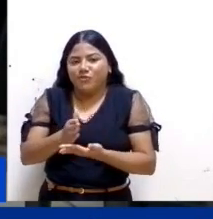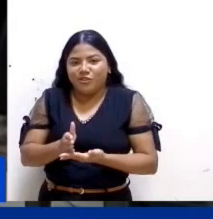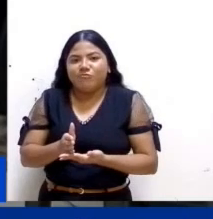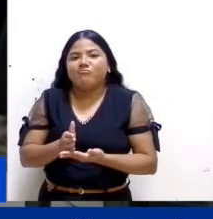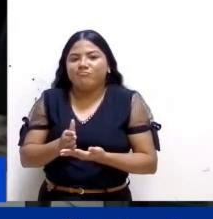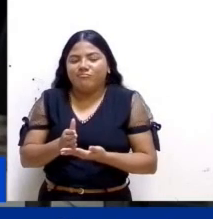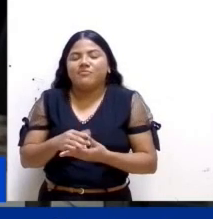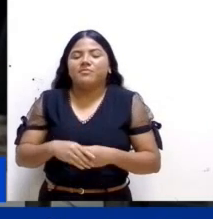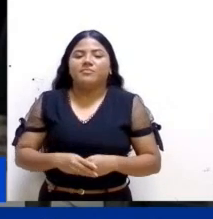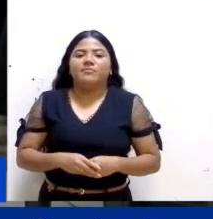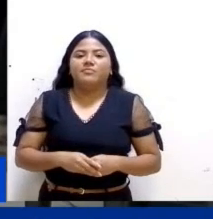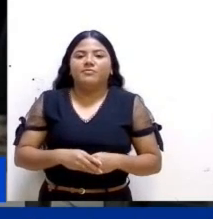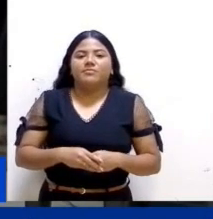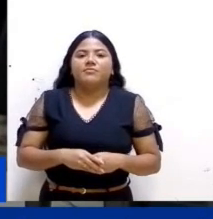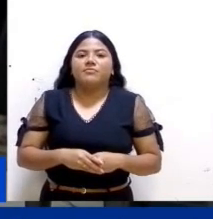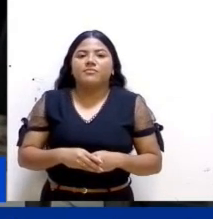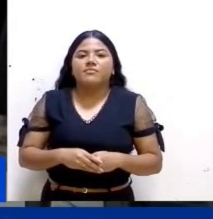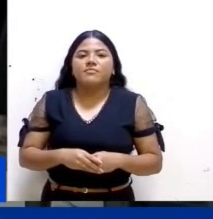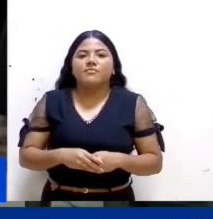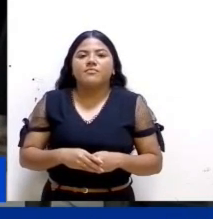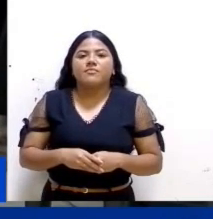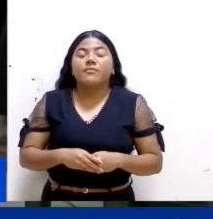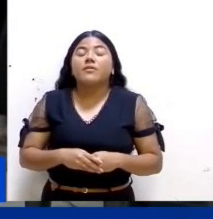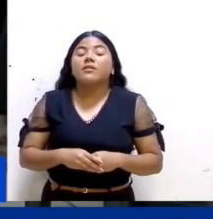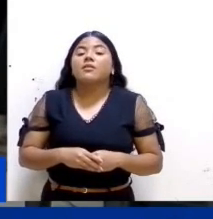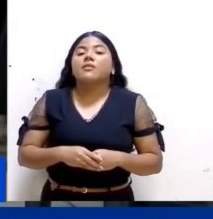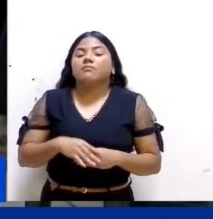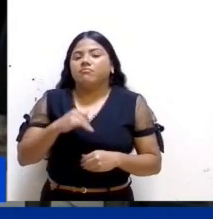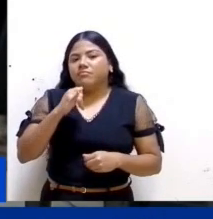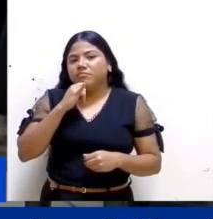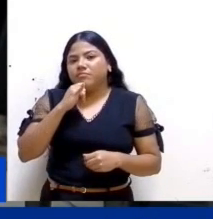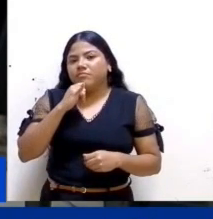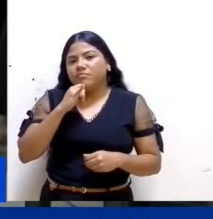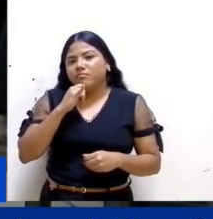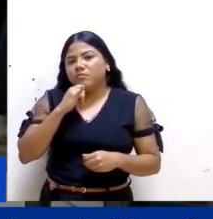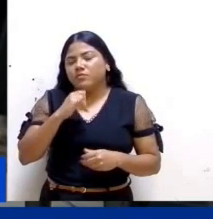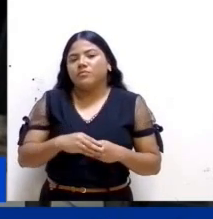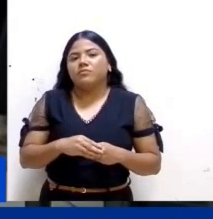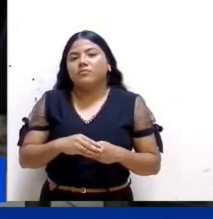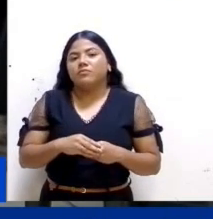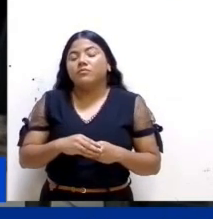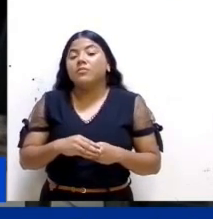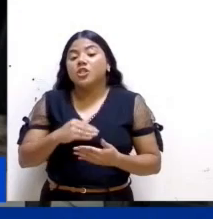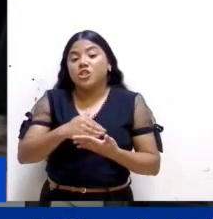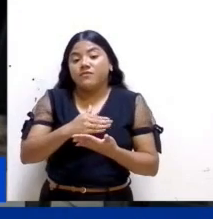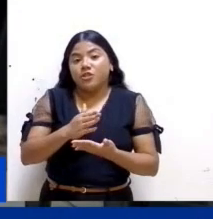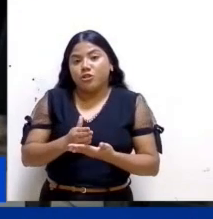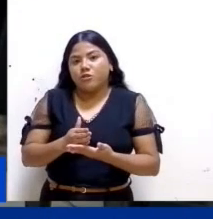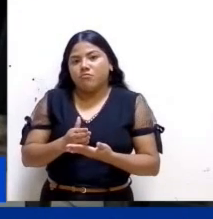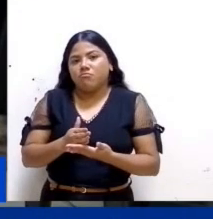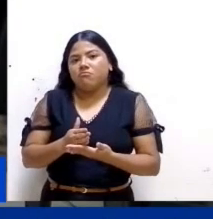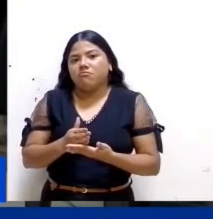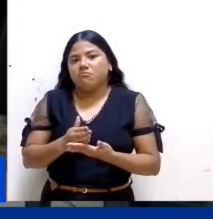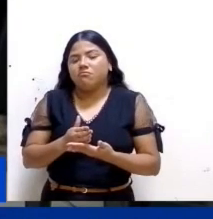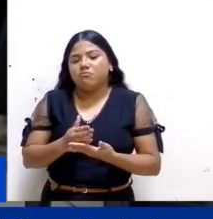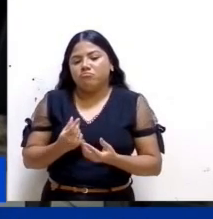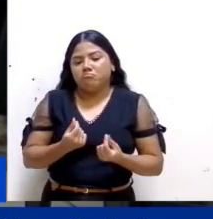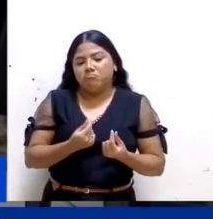Meio a meio. Essa é a ideia de comunhão parcial de bens. Essa é a ideia geral. Tem outras